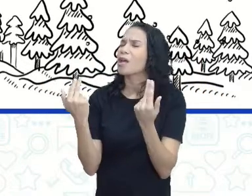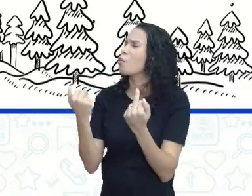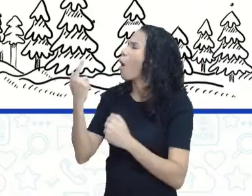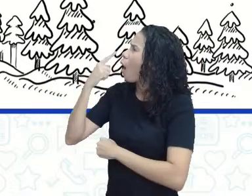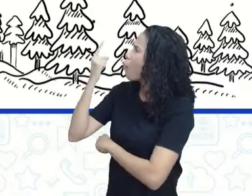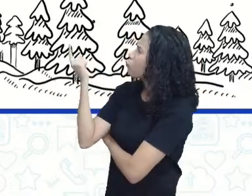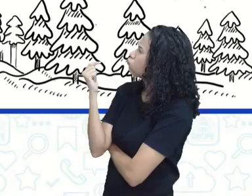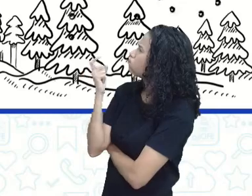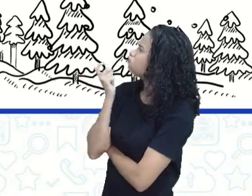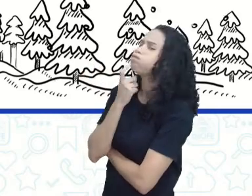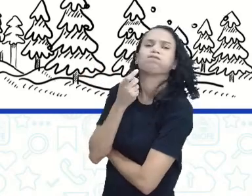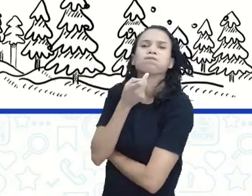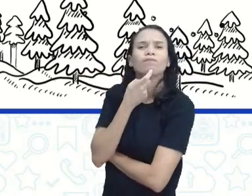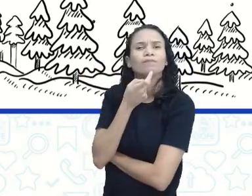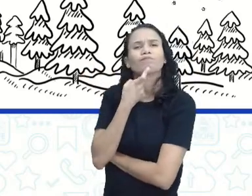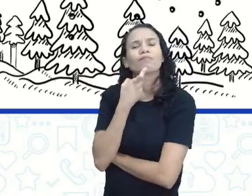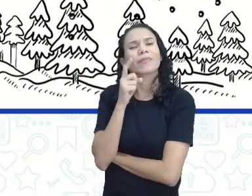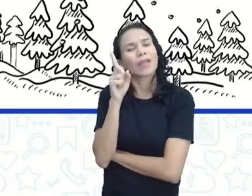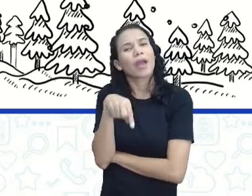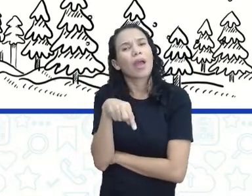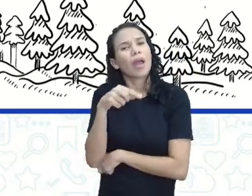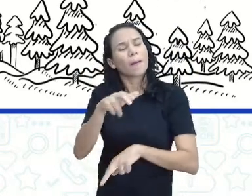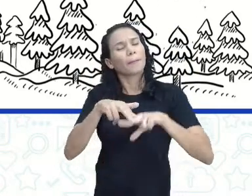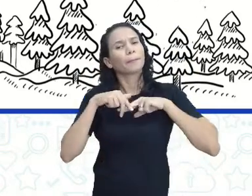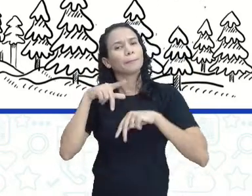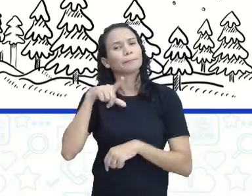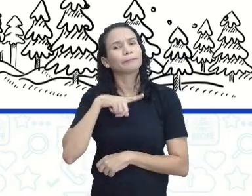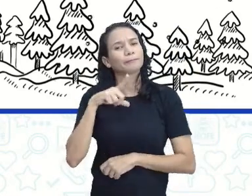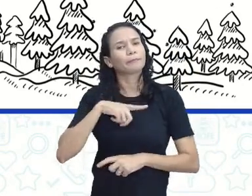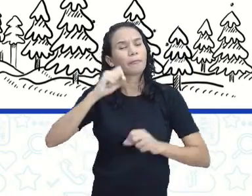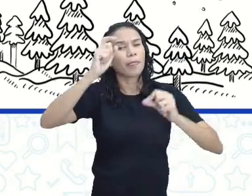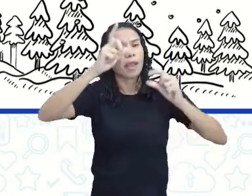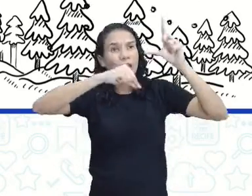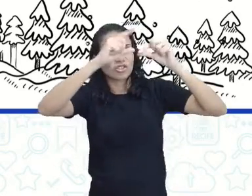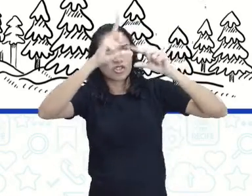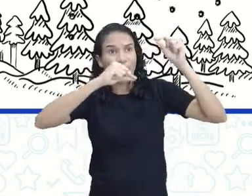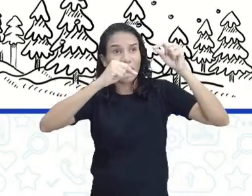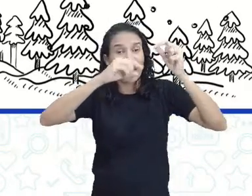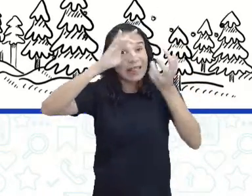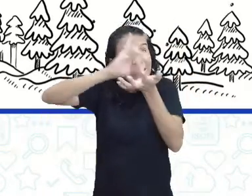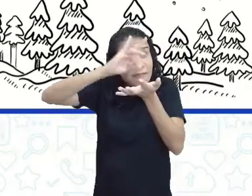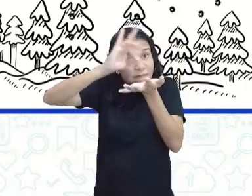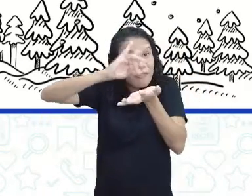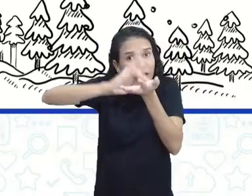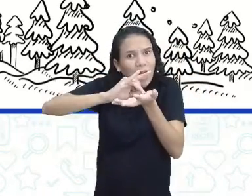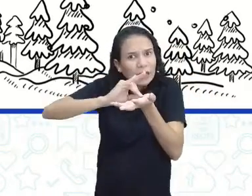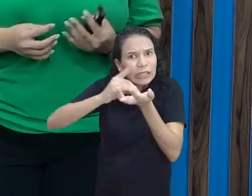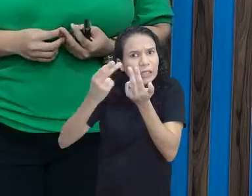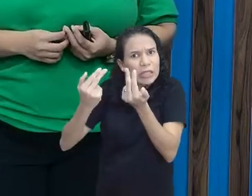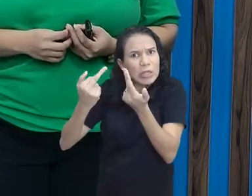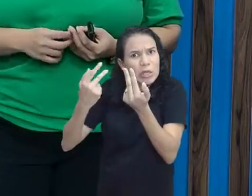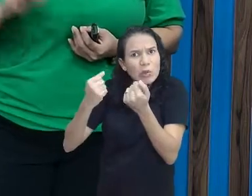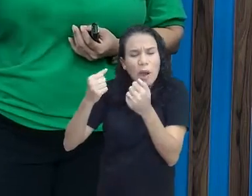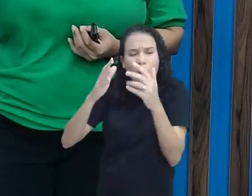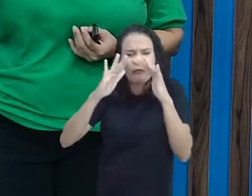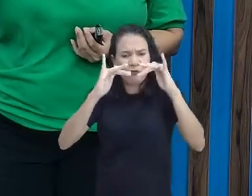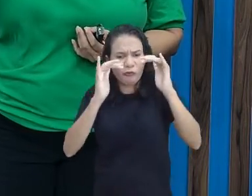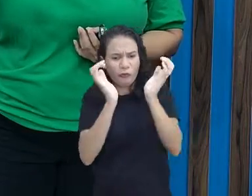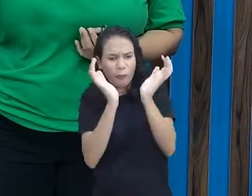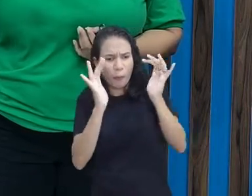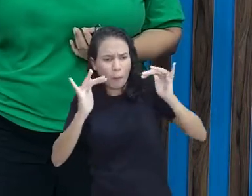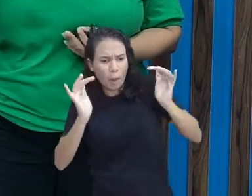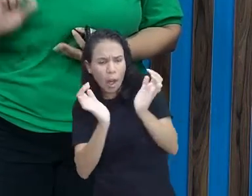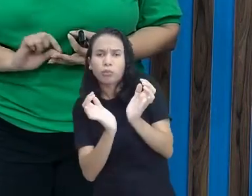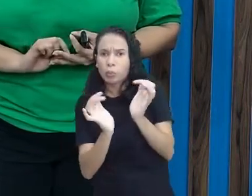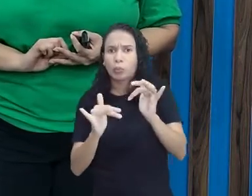dessa forma? Será que as estrelas são realmente dessa forma, apresentam essa forma aí, né? Com